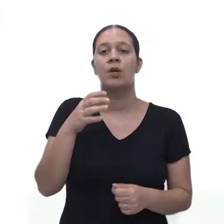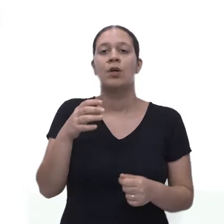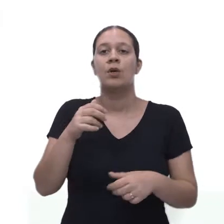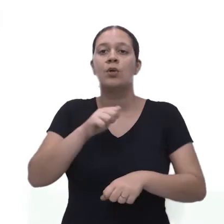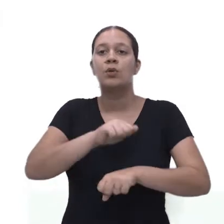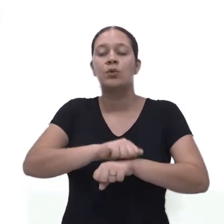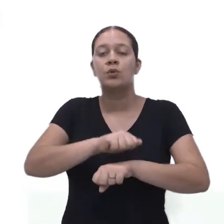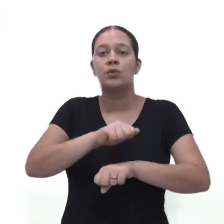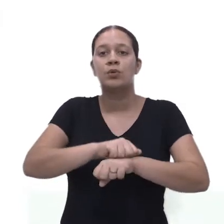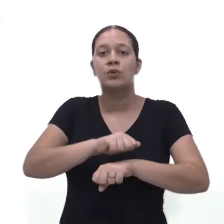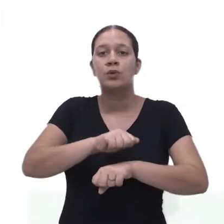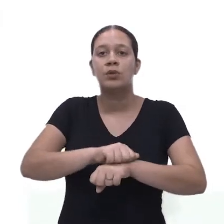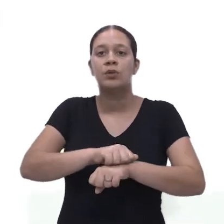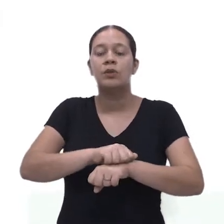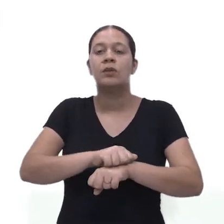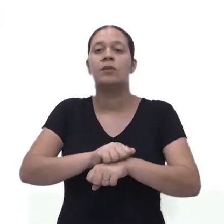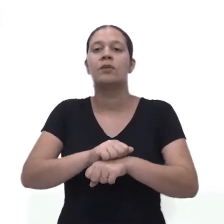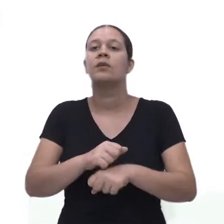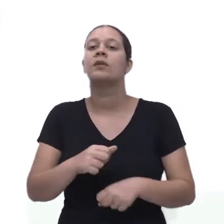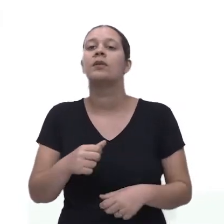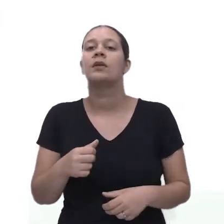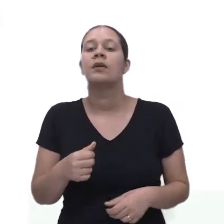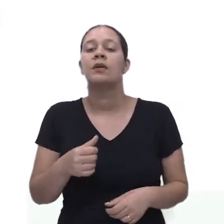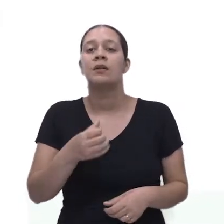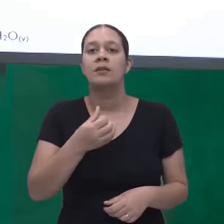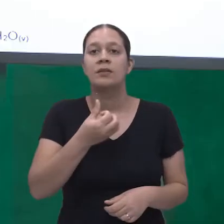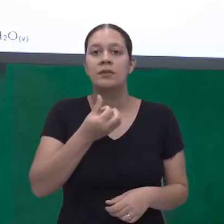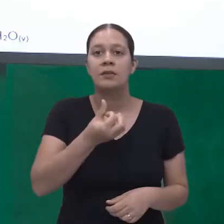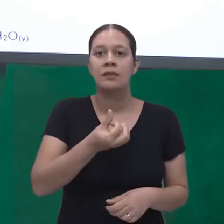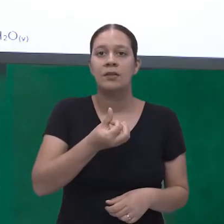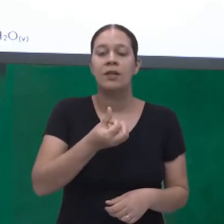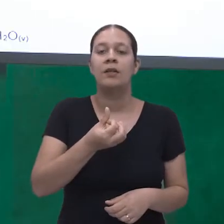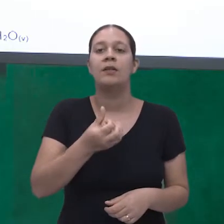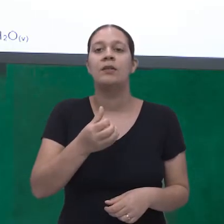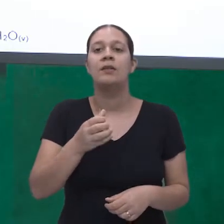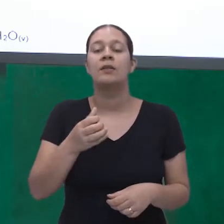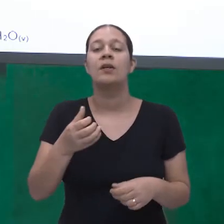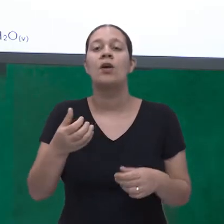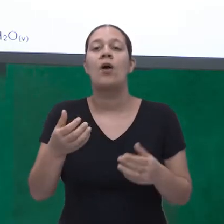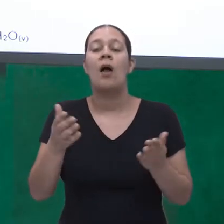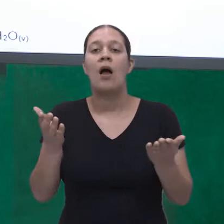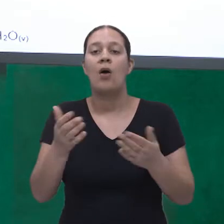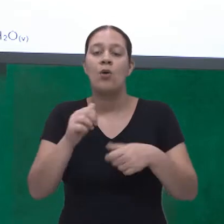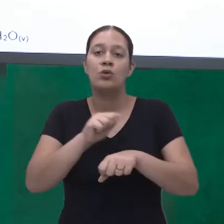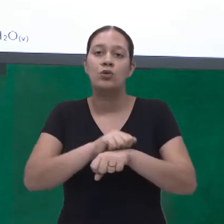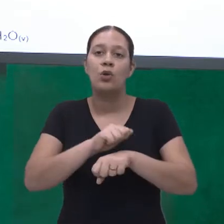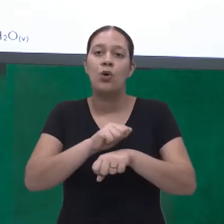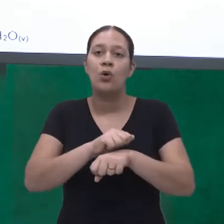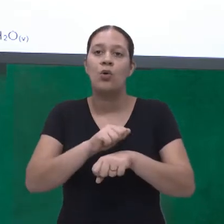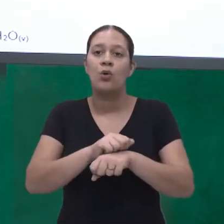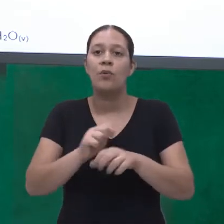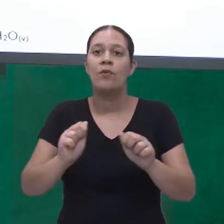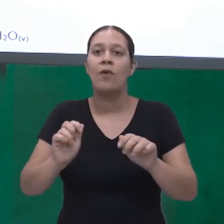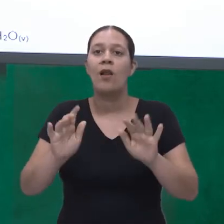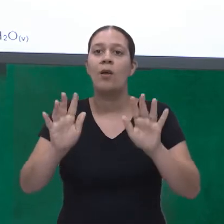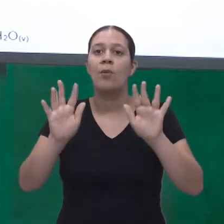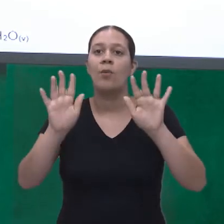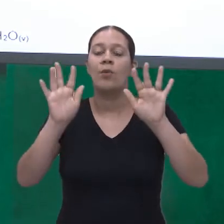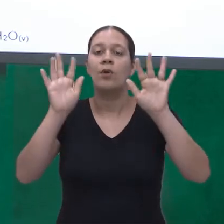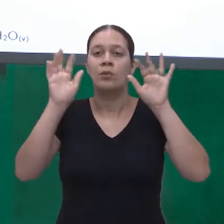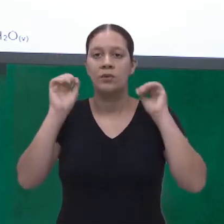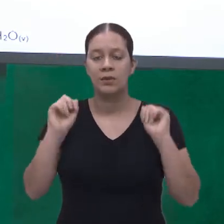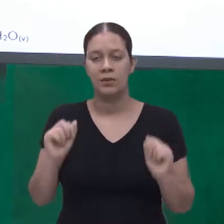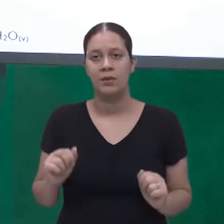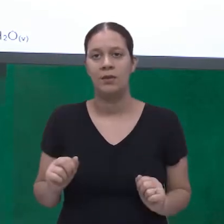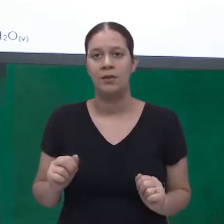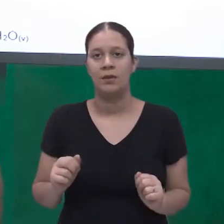sólido que passa para C10H8 vapor. A passagem de sólido para vapor também faz com que